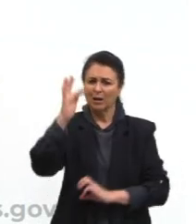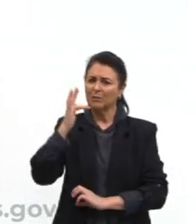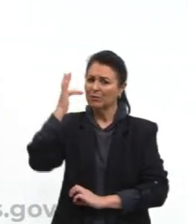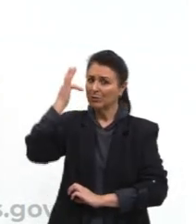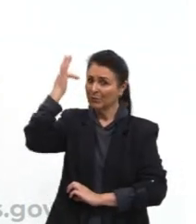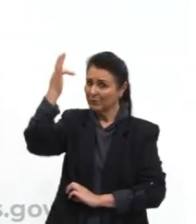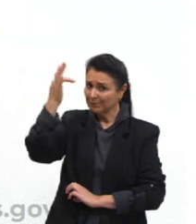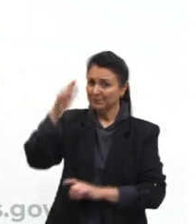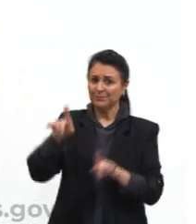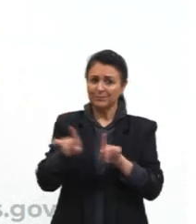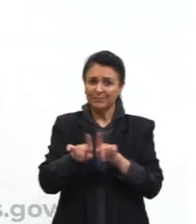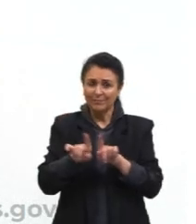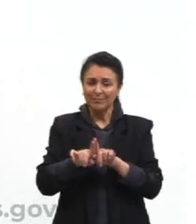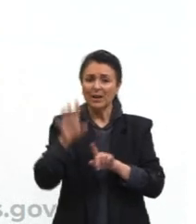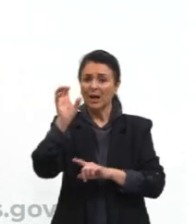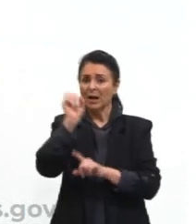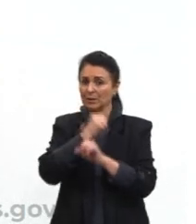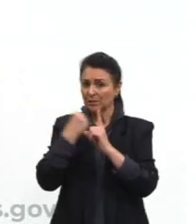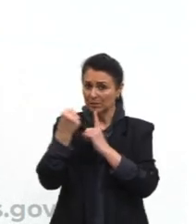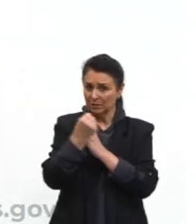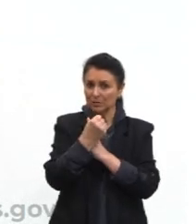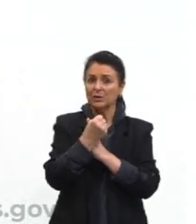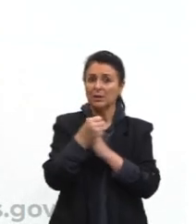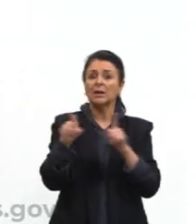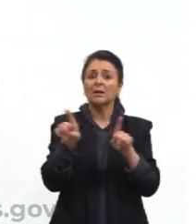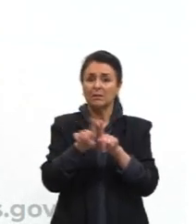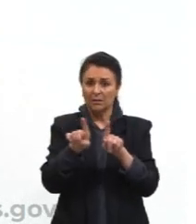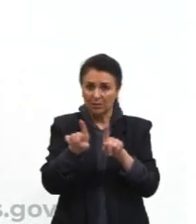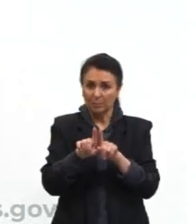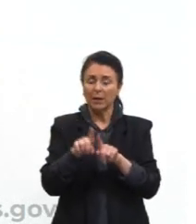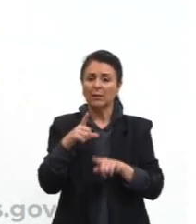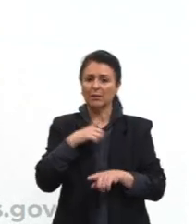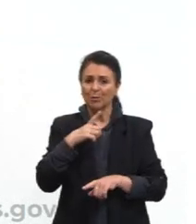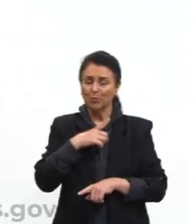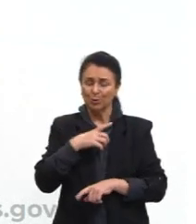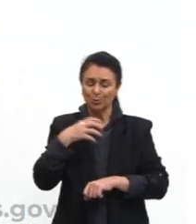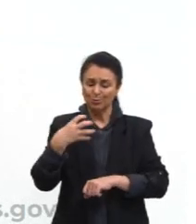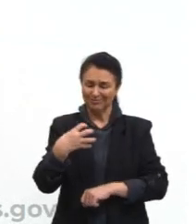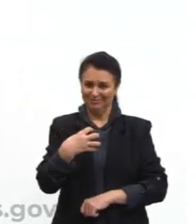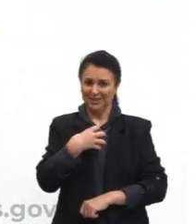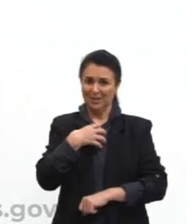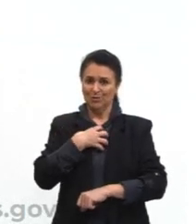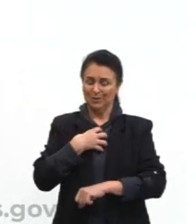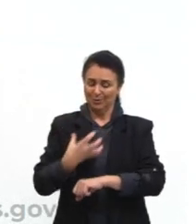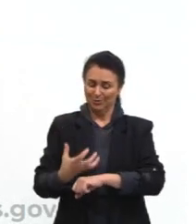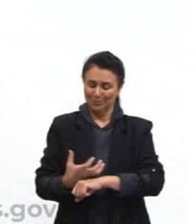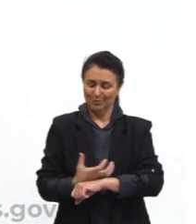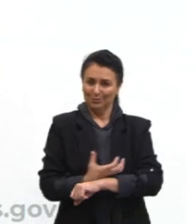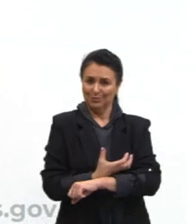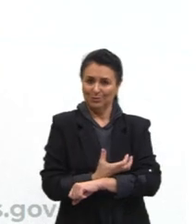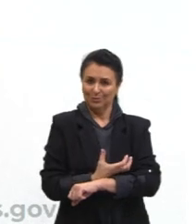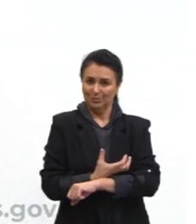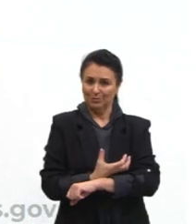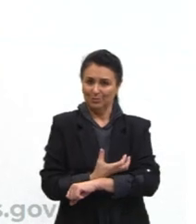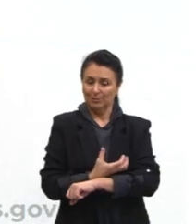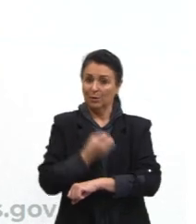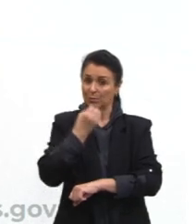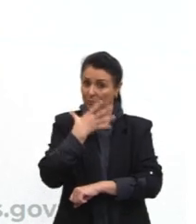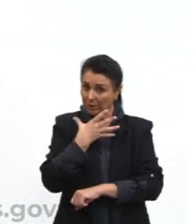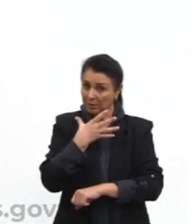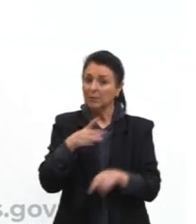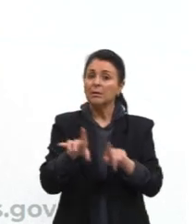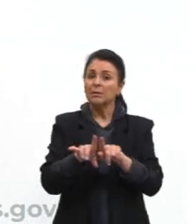elementos Racionais Mas nós somos também composto de muitos sentimentos passionais tanto para o bem